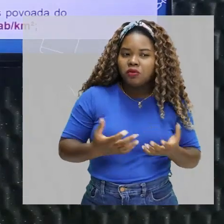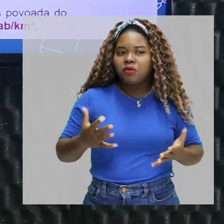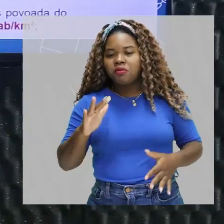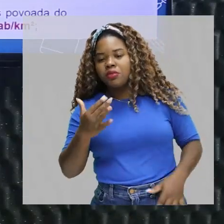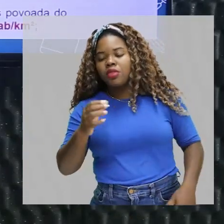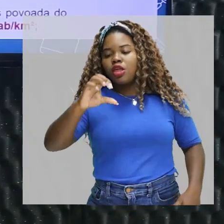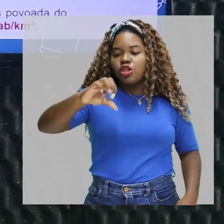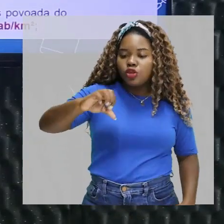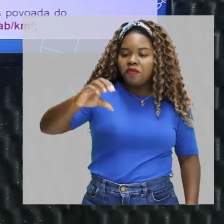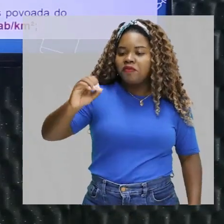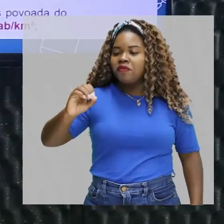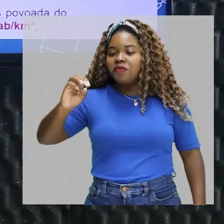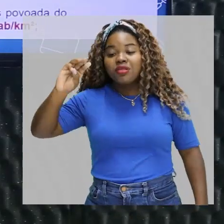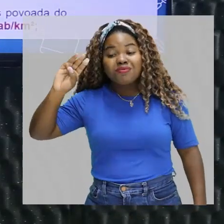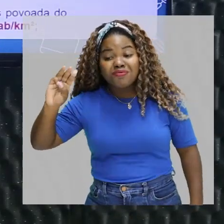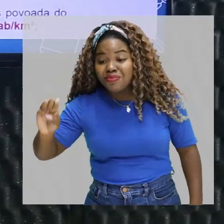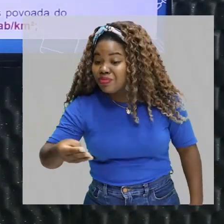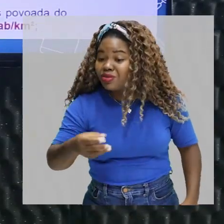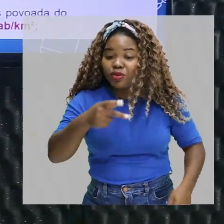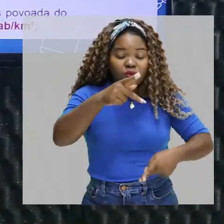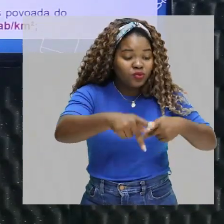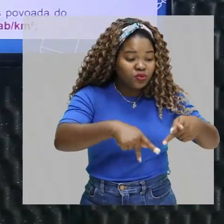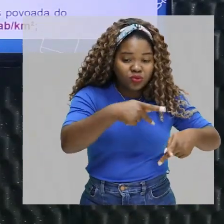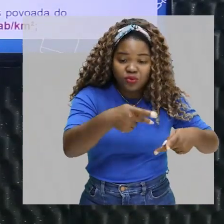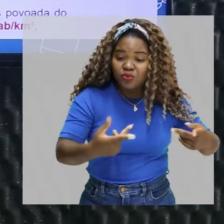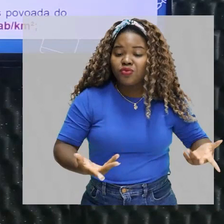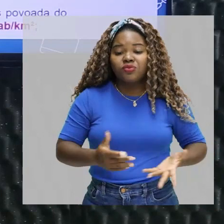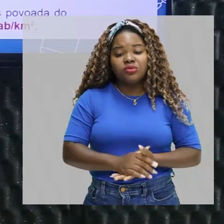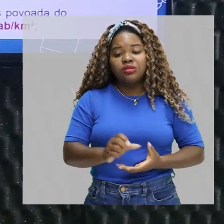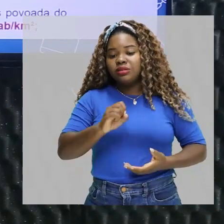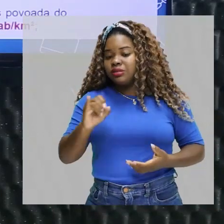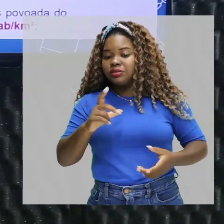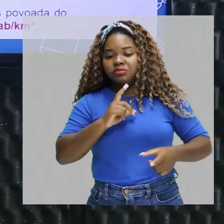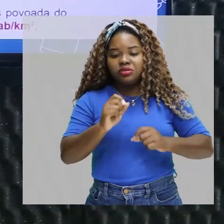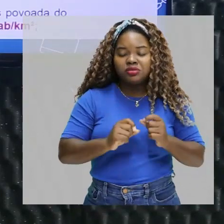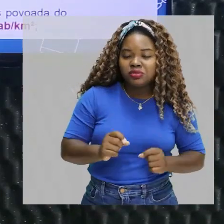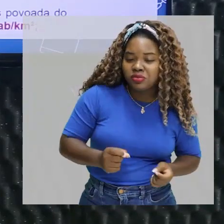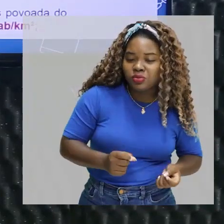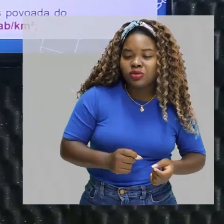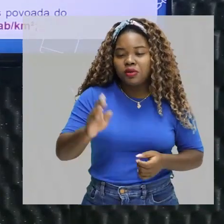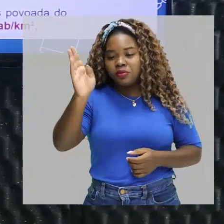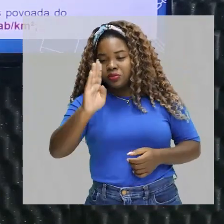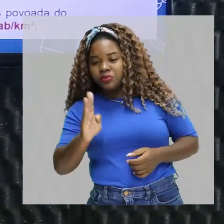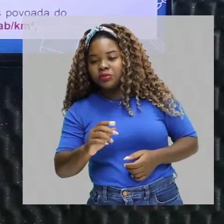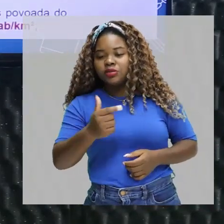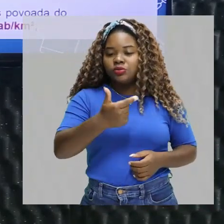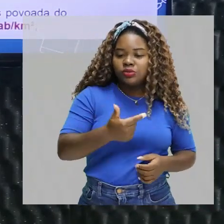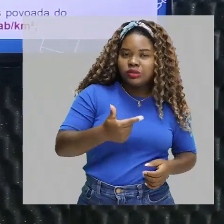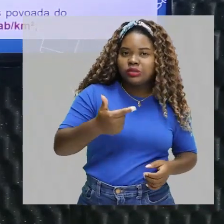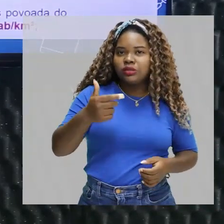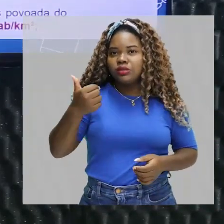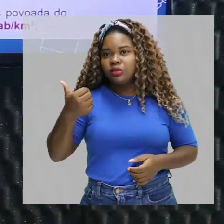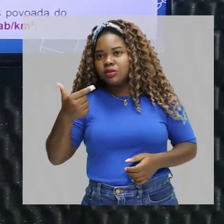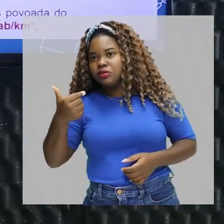90 milhões de habitantes se a gente levar em proporção que a população brasileira está em torno de 210 a 215 milhões